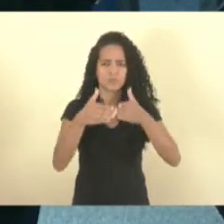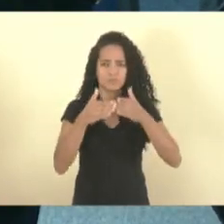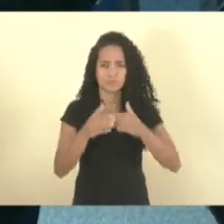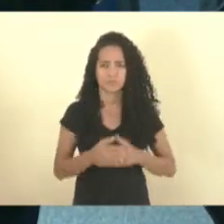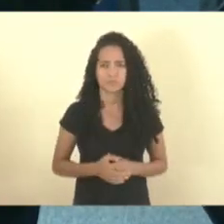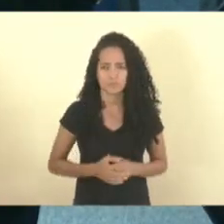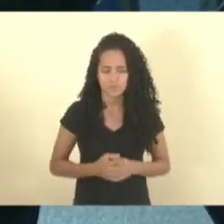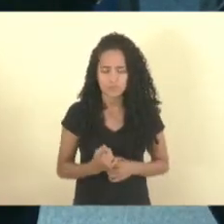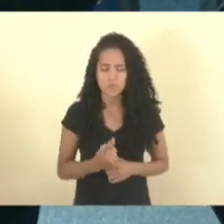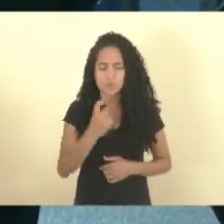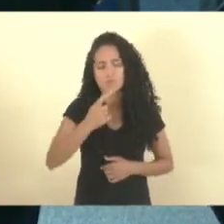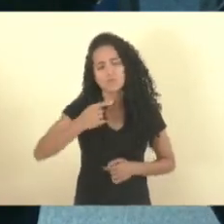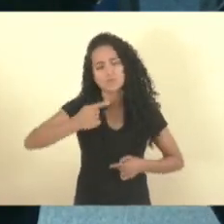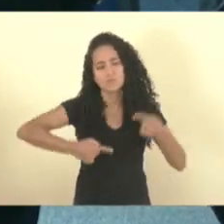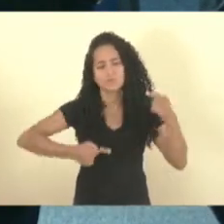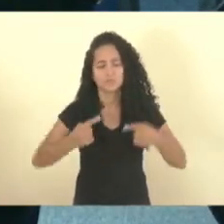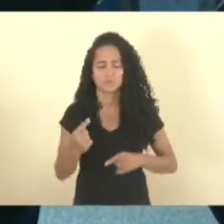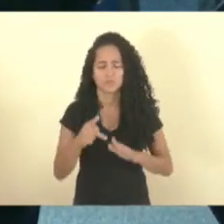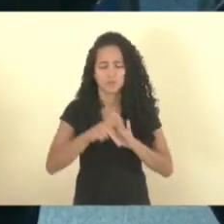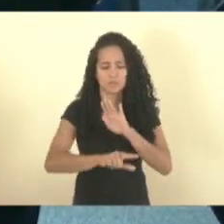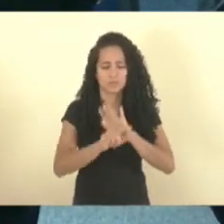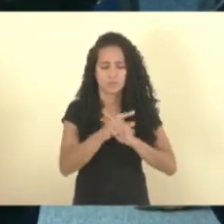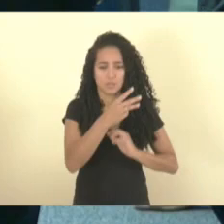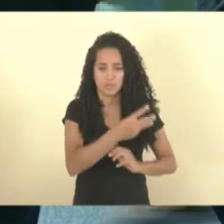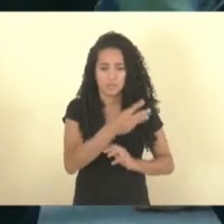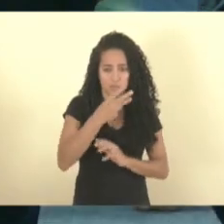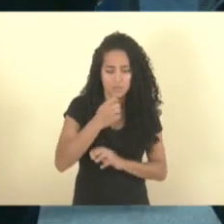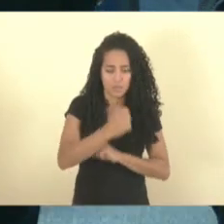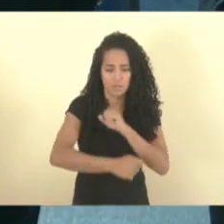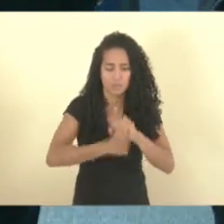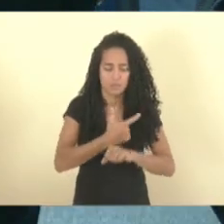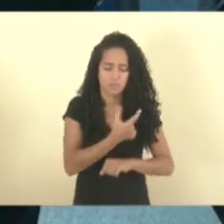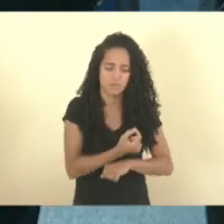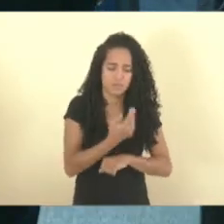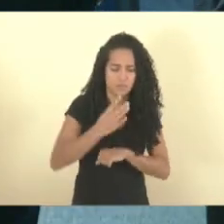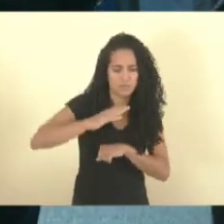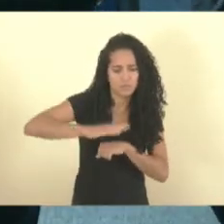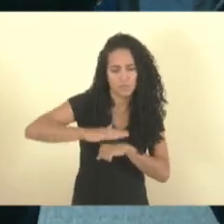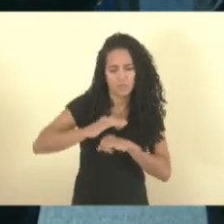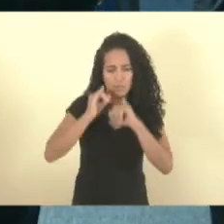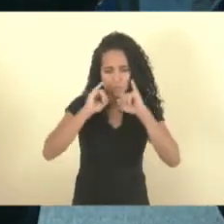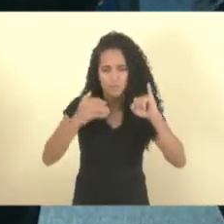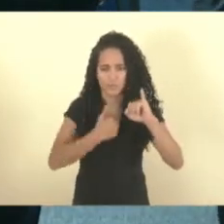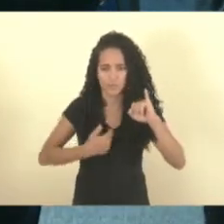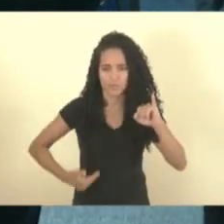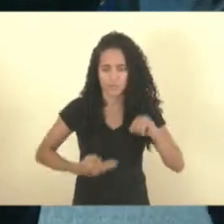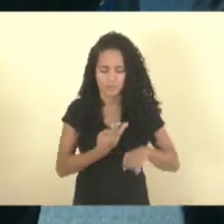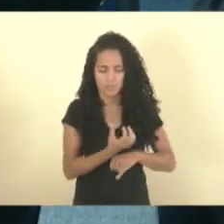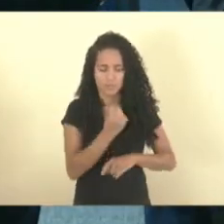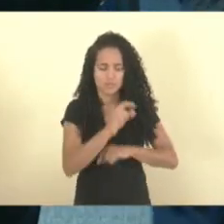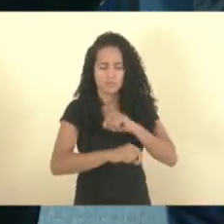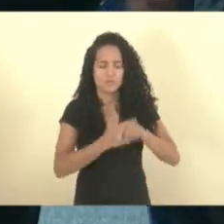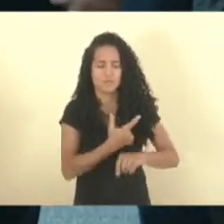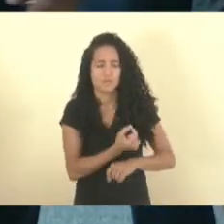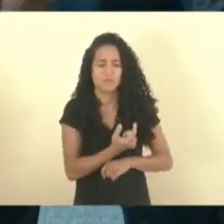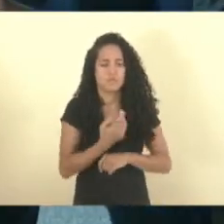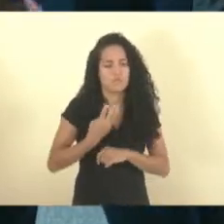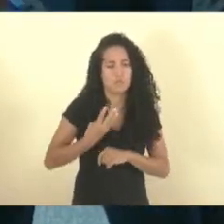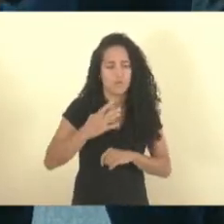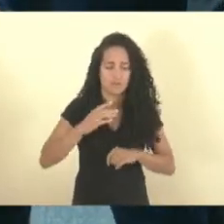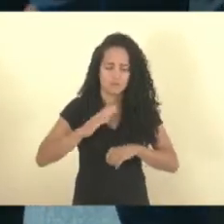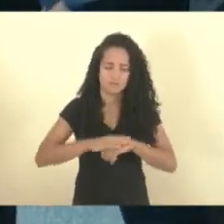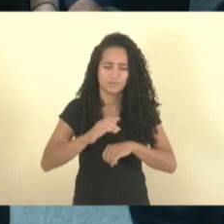Discussão única em regime de urgência, projeto de lei 33/24, oriundo de mensagem governamental 36/24, que altera dispositivo da